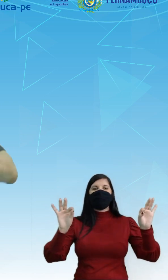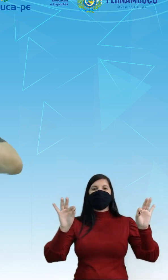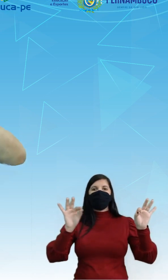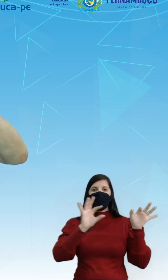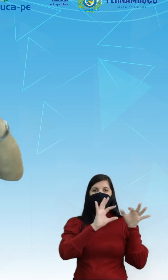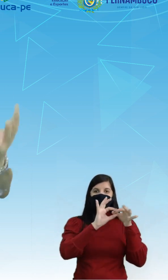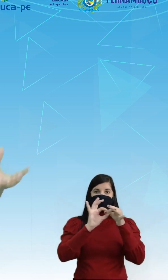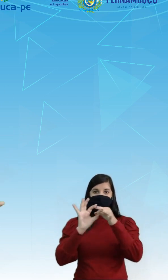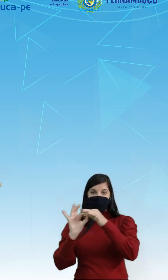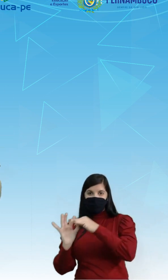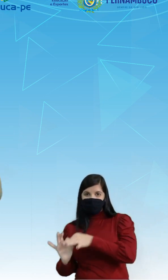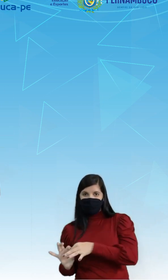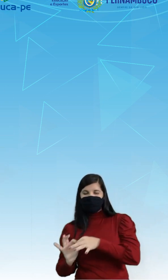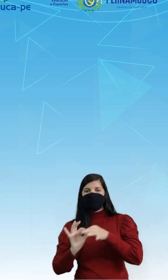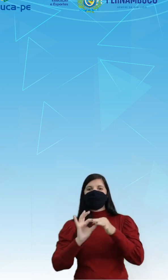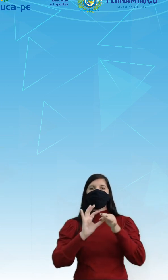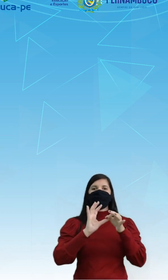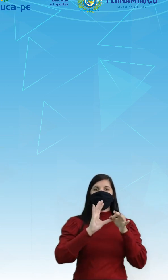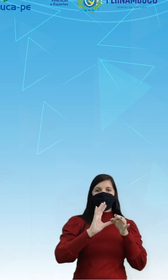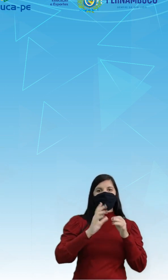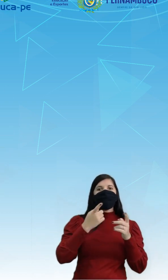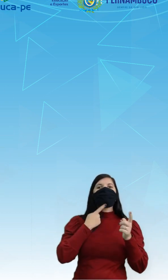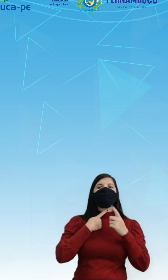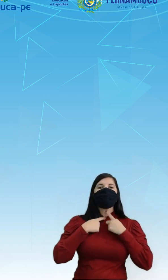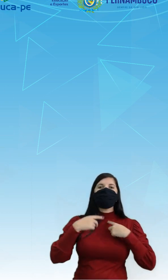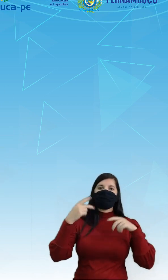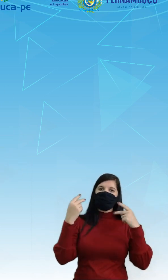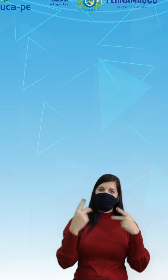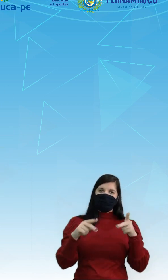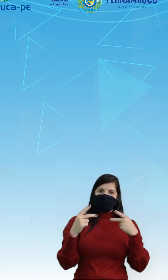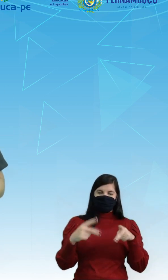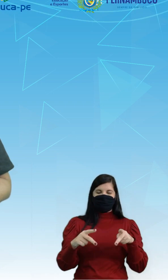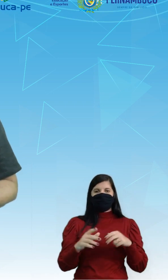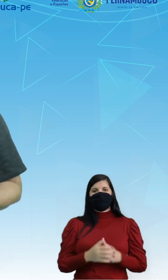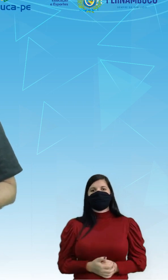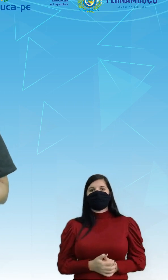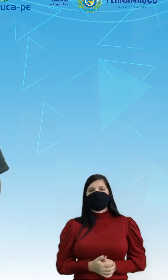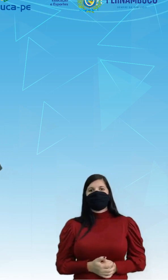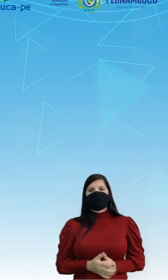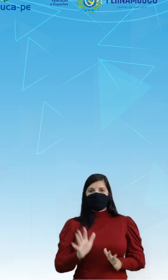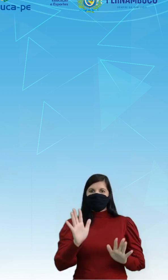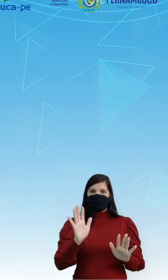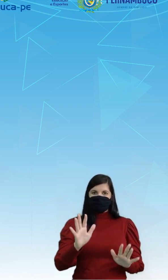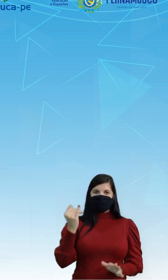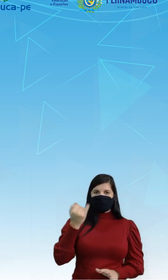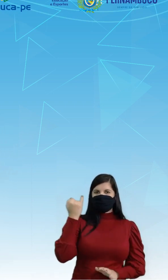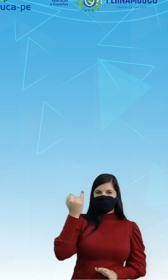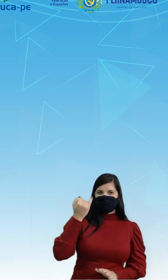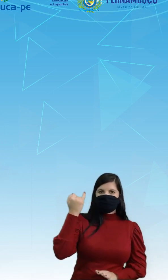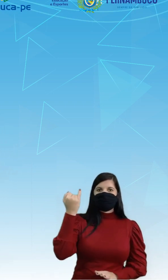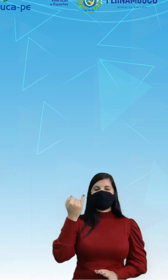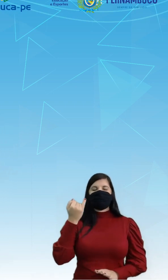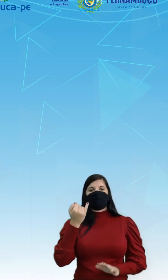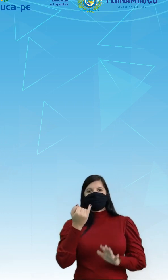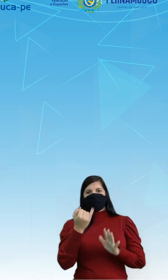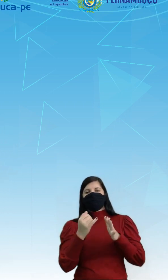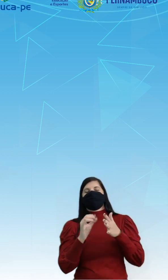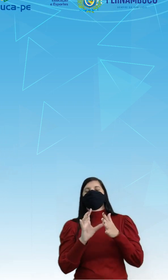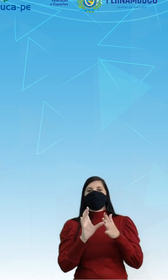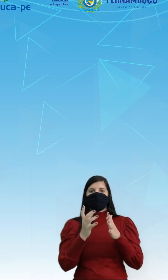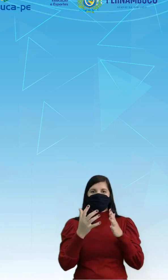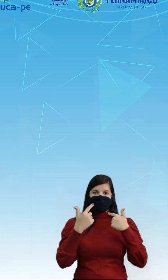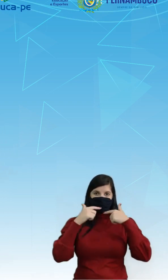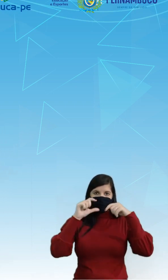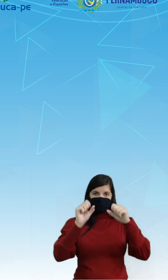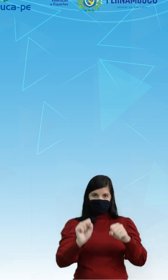dizer. Há um contexto, há intencionalidade. Lembrem-se, algo importante, uma figura de linguagem